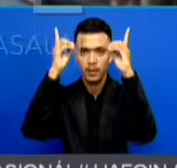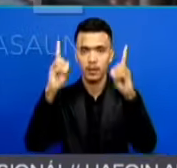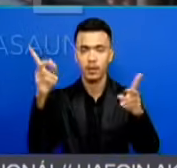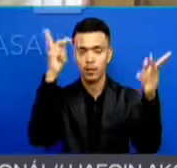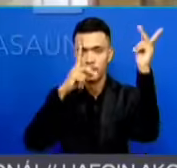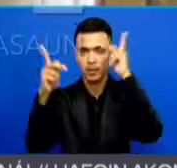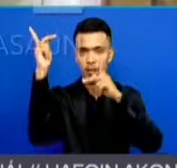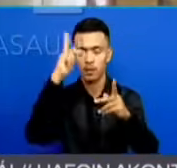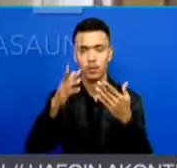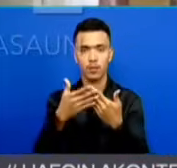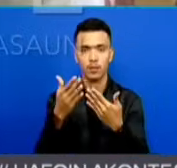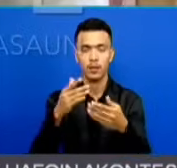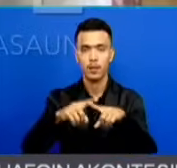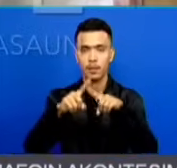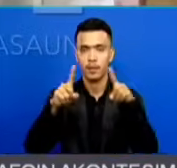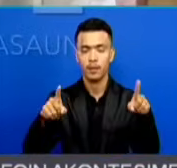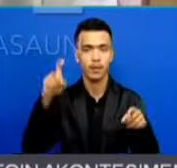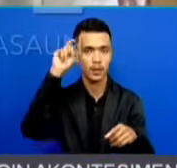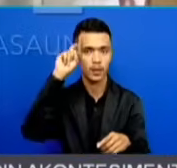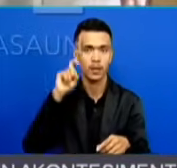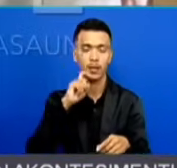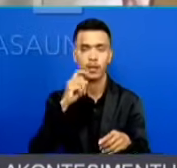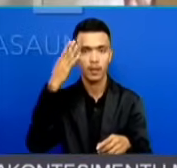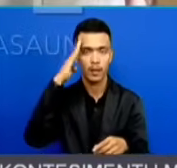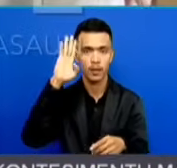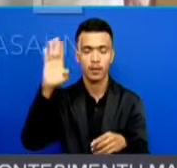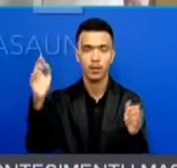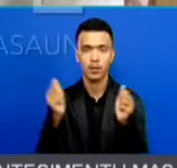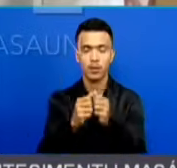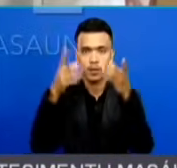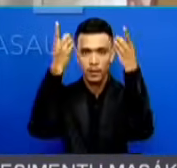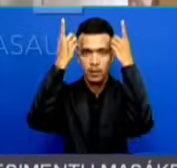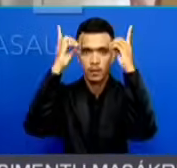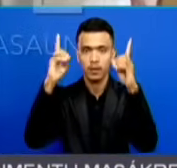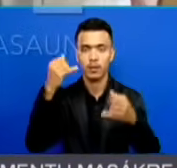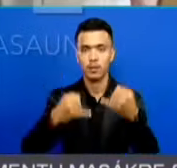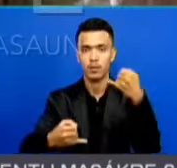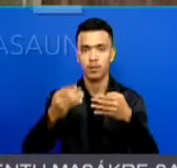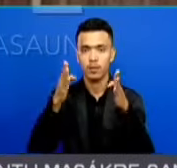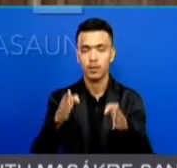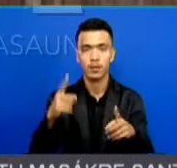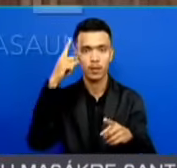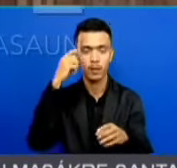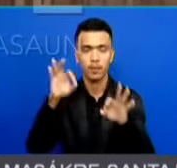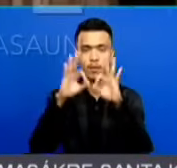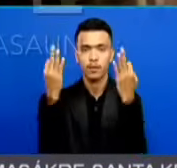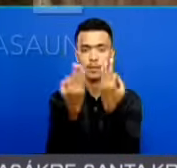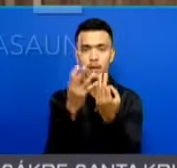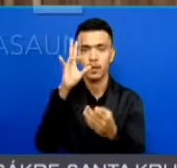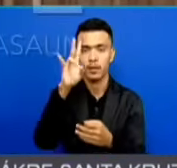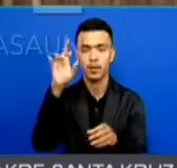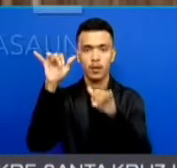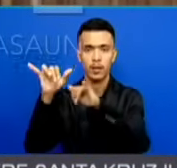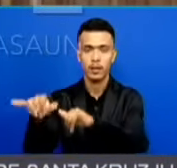caso civil, né? Mas o chefe executivo na fatin dúvida ho decisão juiz nien tamba uma kain hitu ne relatina hatnulu